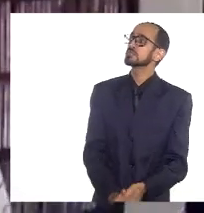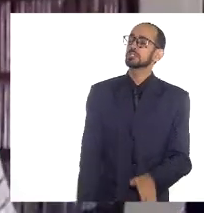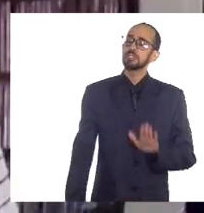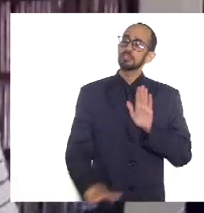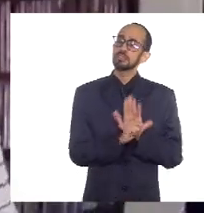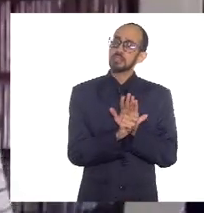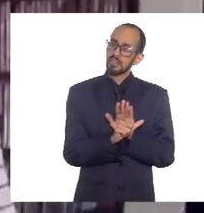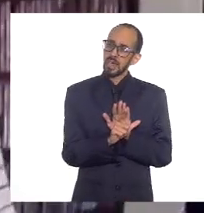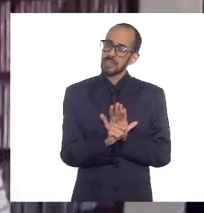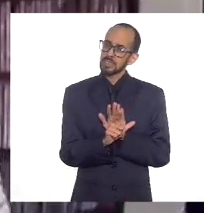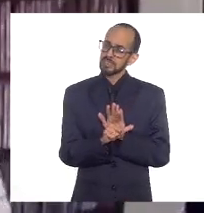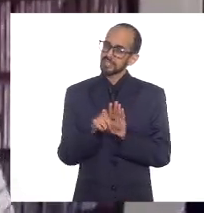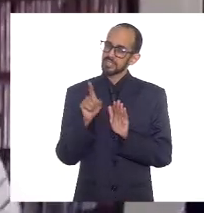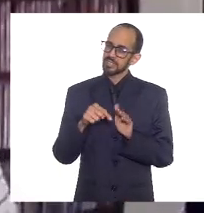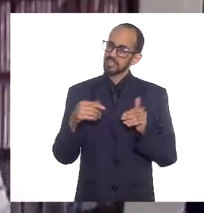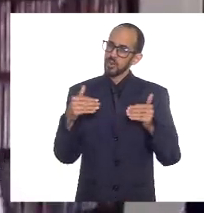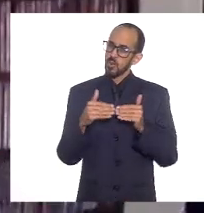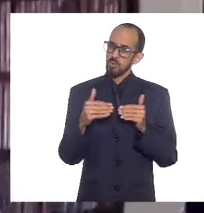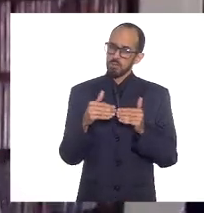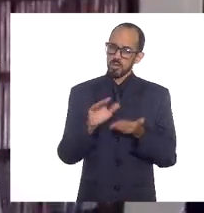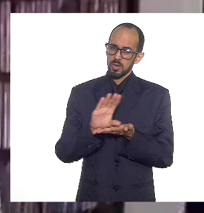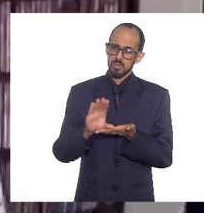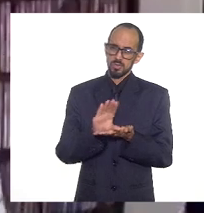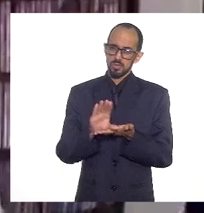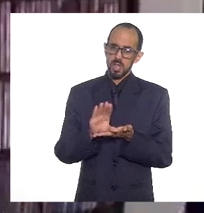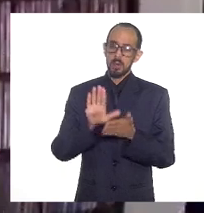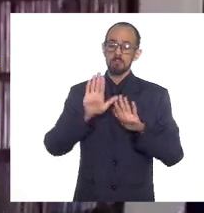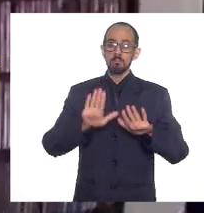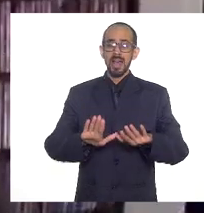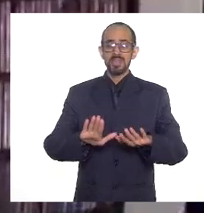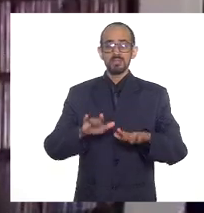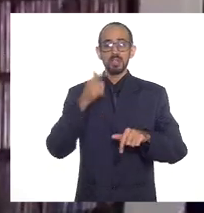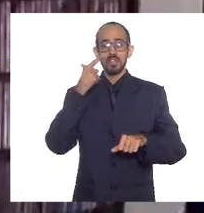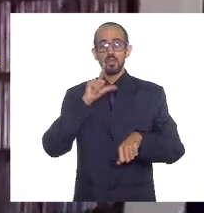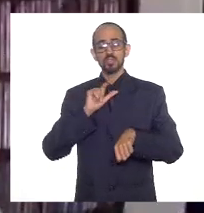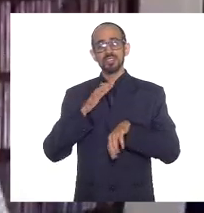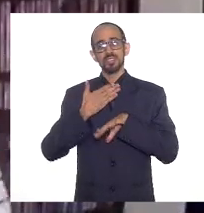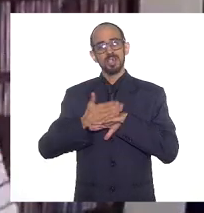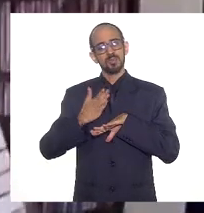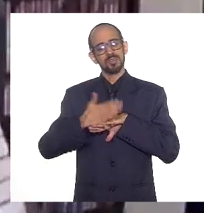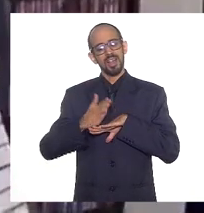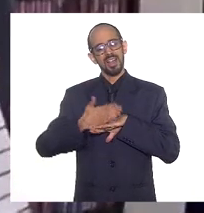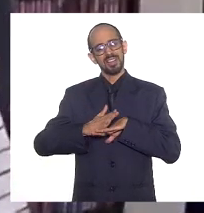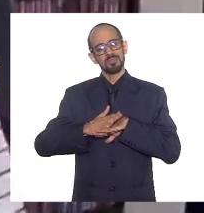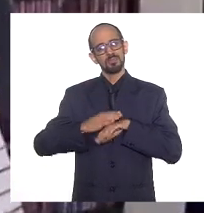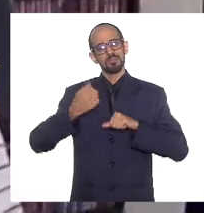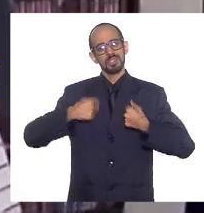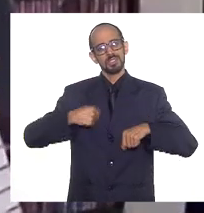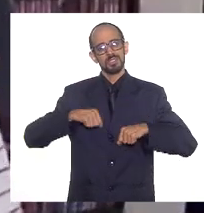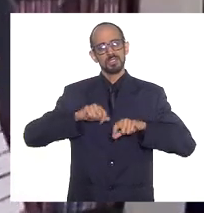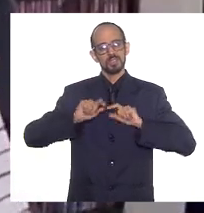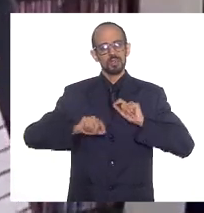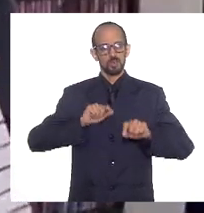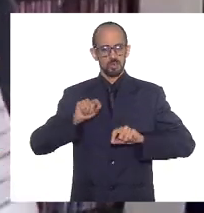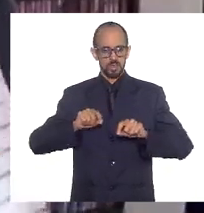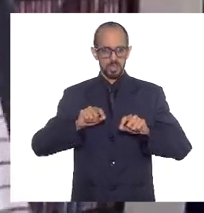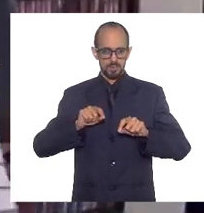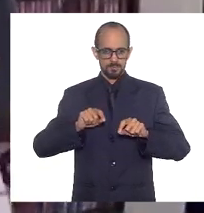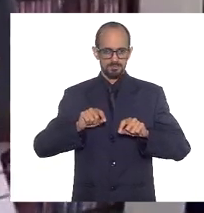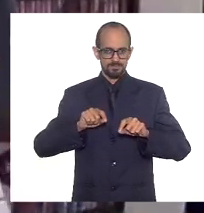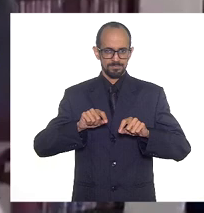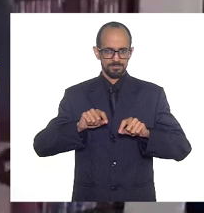legítimas, né? Mas que, para serem executadas, depende exatamente